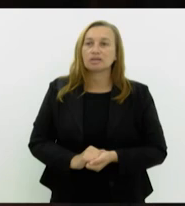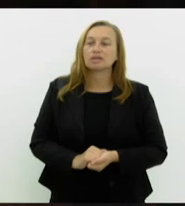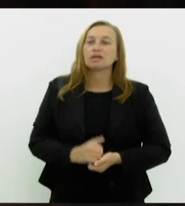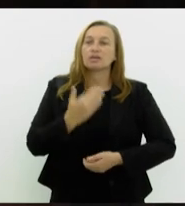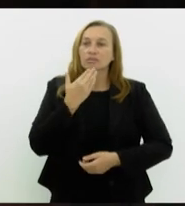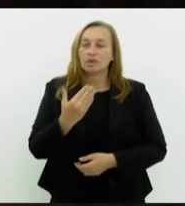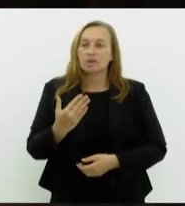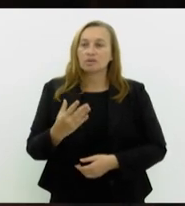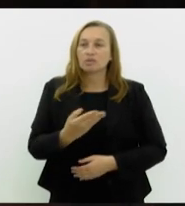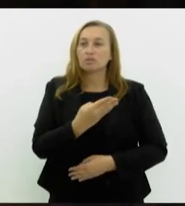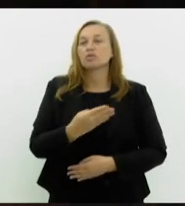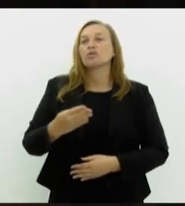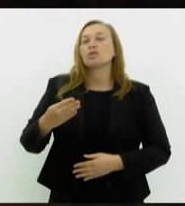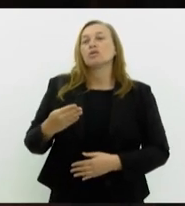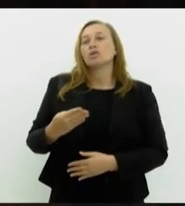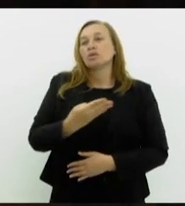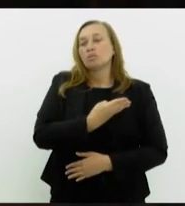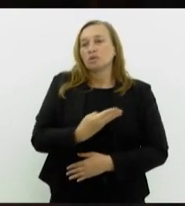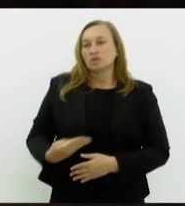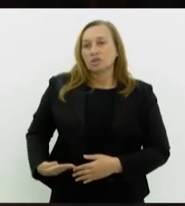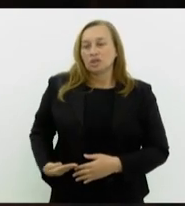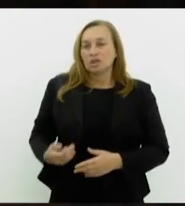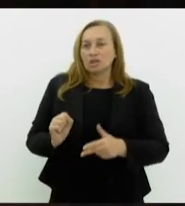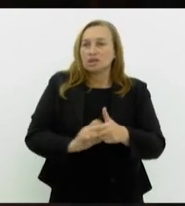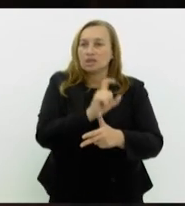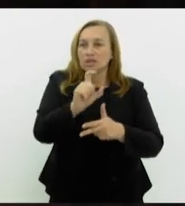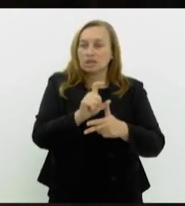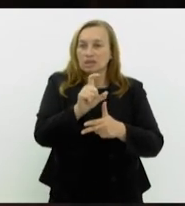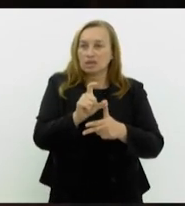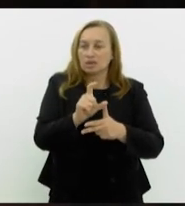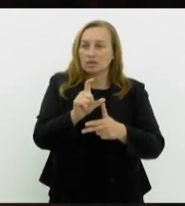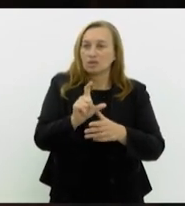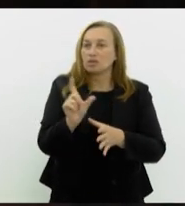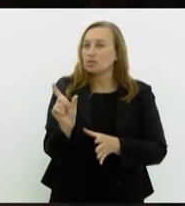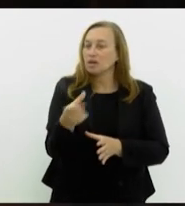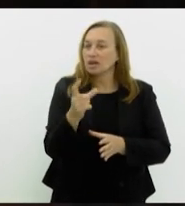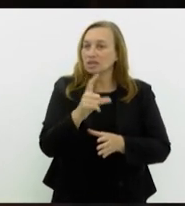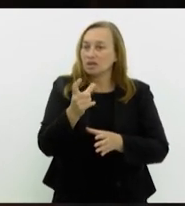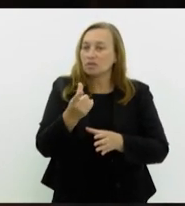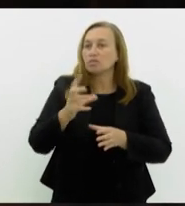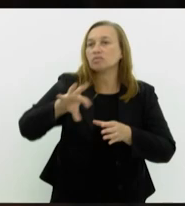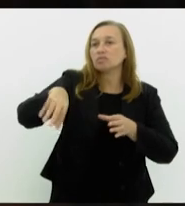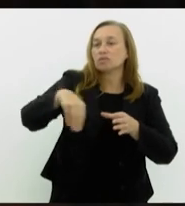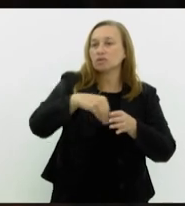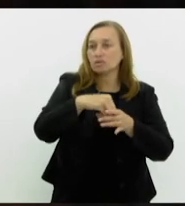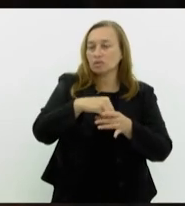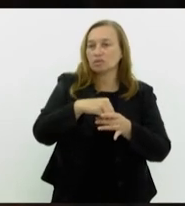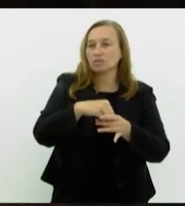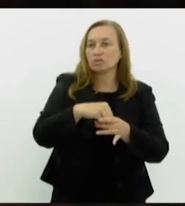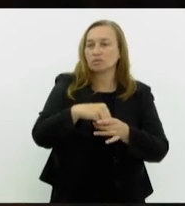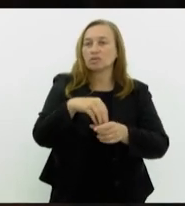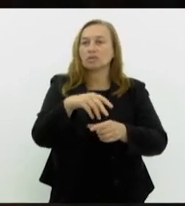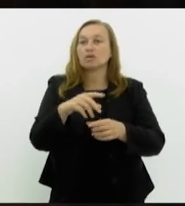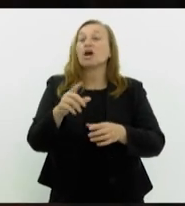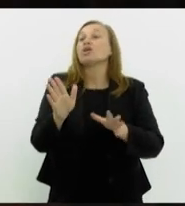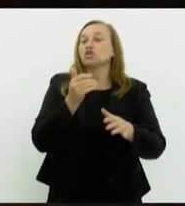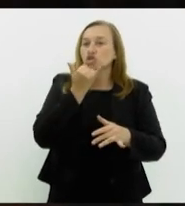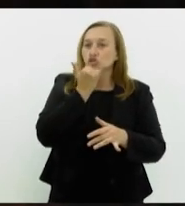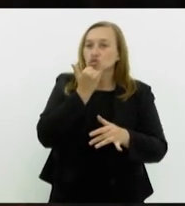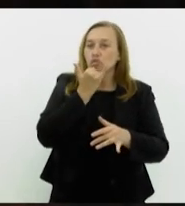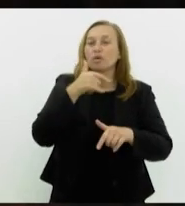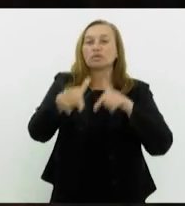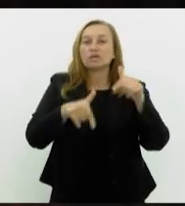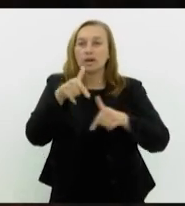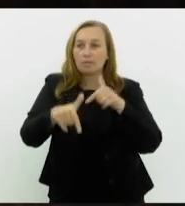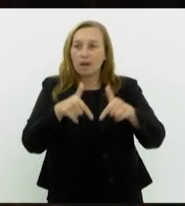Poder Executivo a implantar o programa Cartão Material de Apoio ao Trabalho